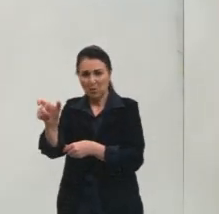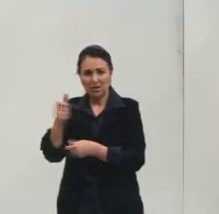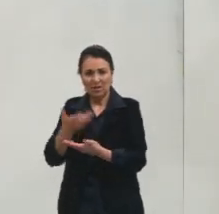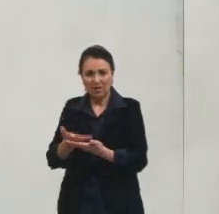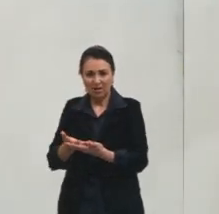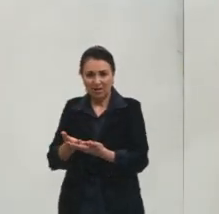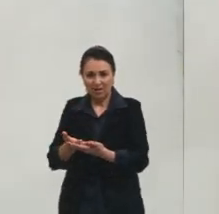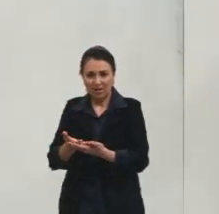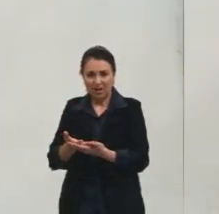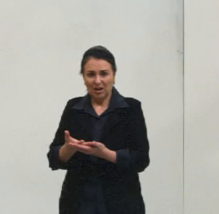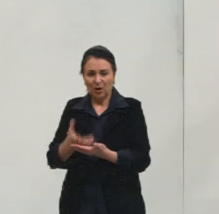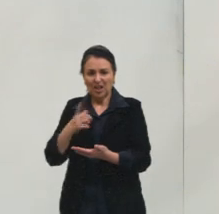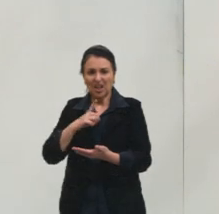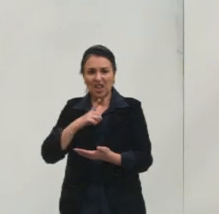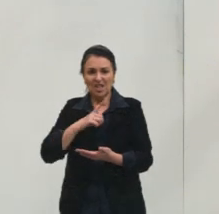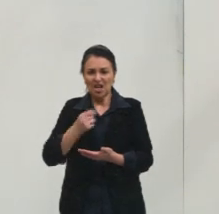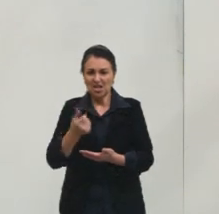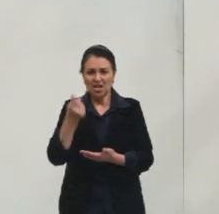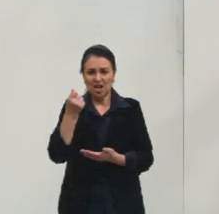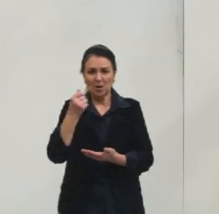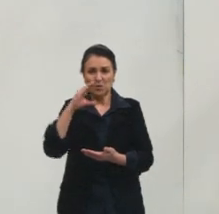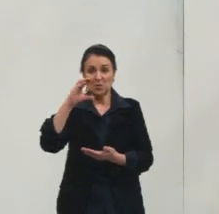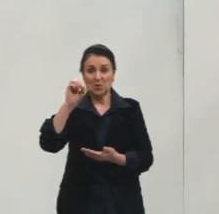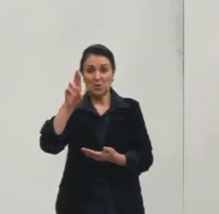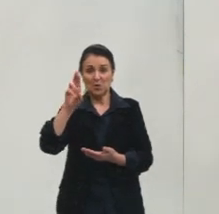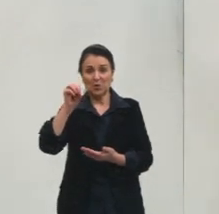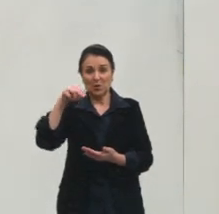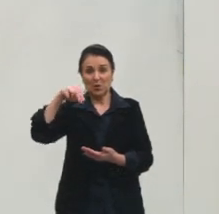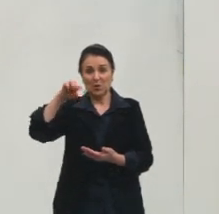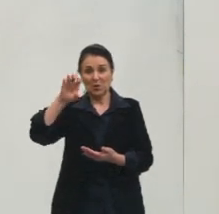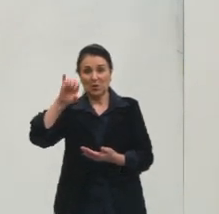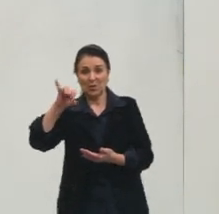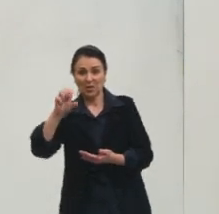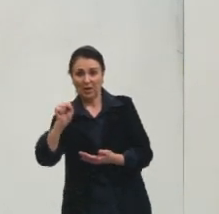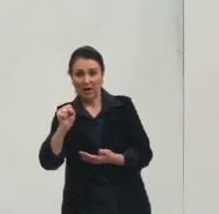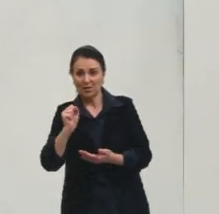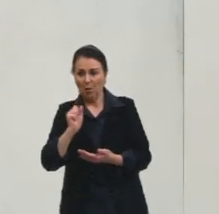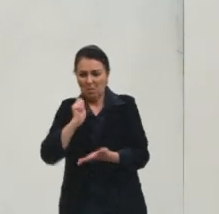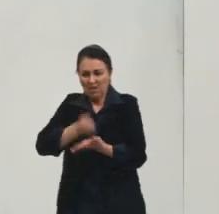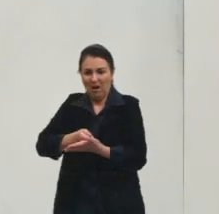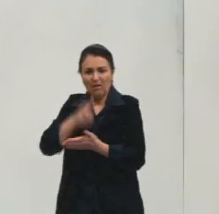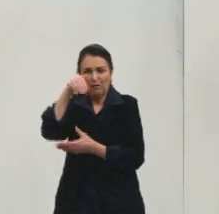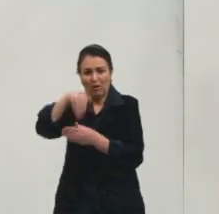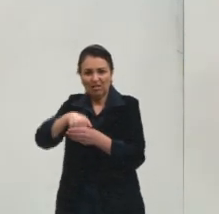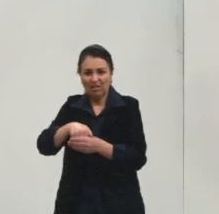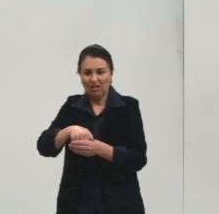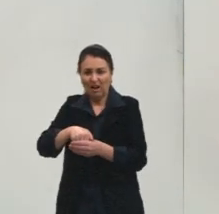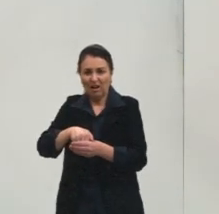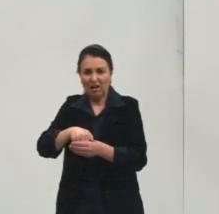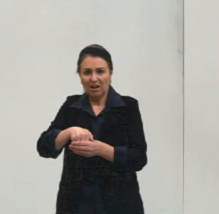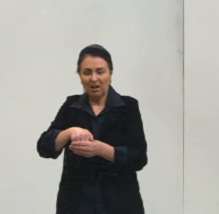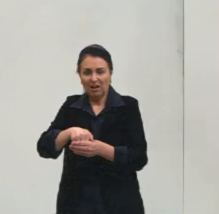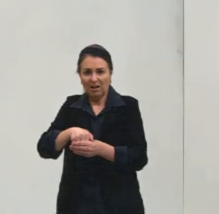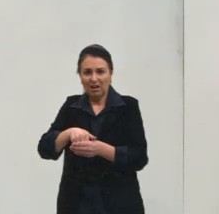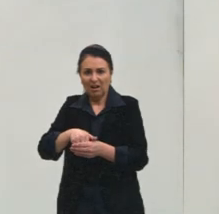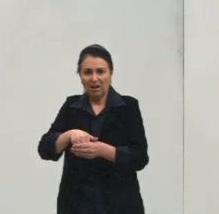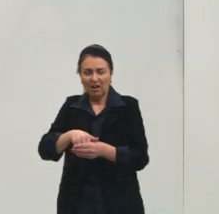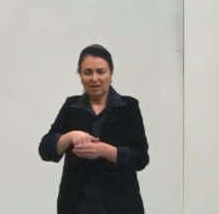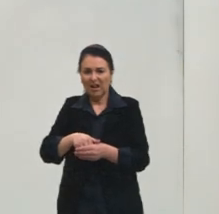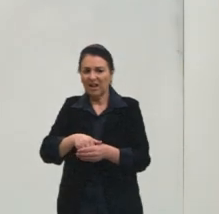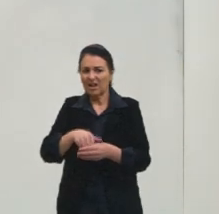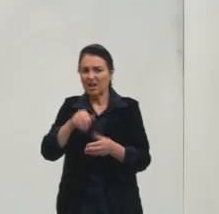pessoa poderosa queria que os coronéis queriam que fosse eleito então será que essa República Velha pode ser considerado um período